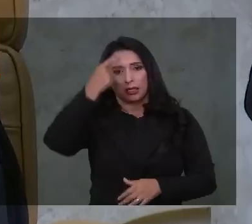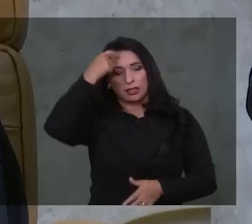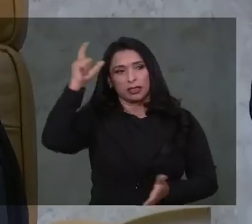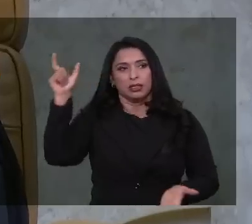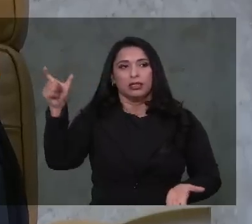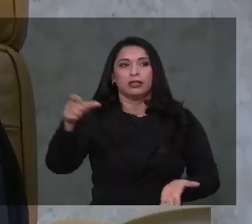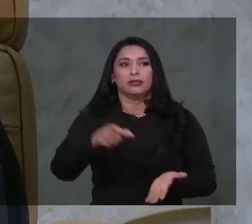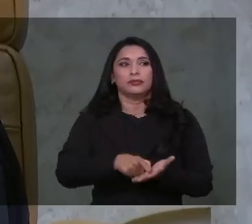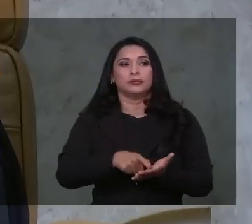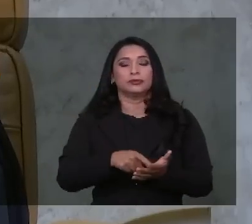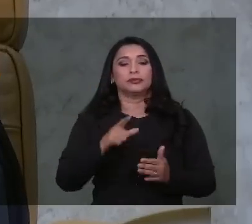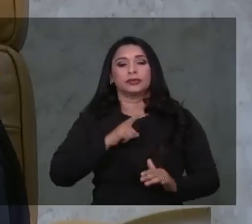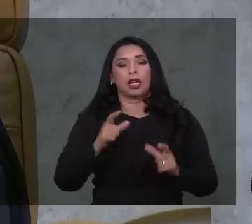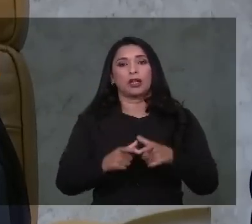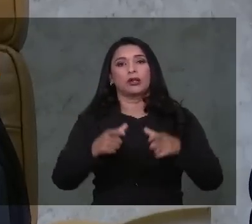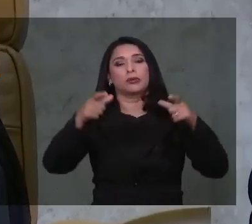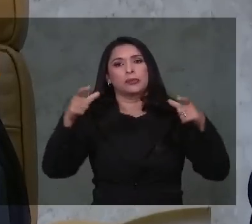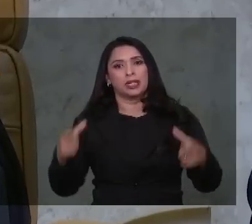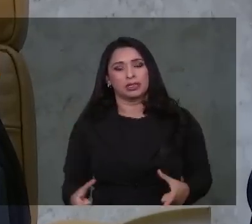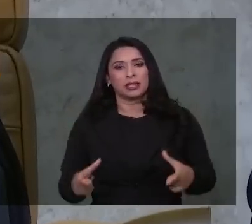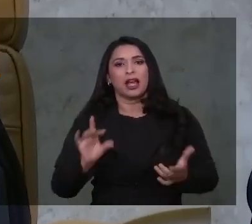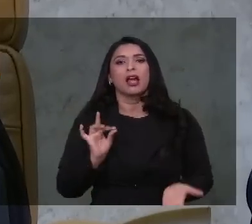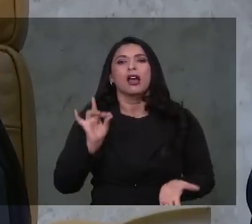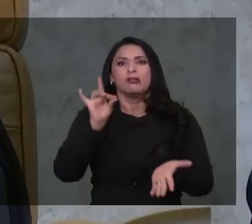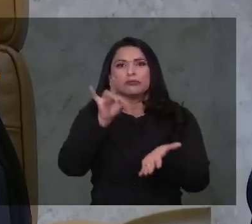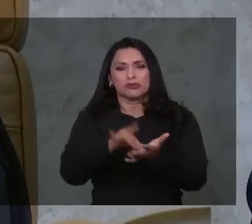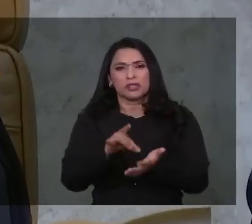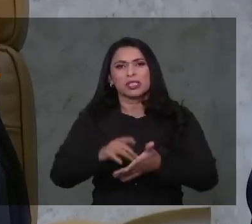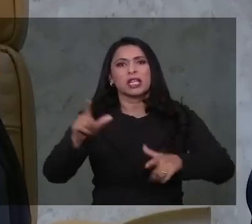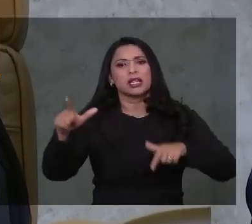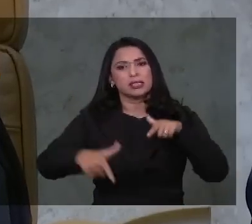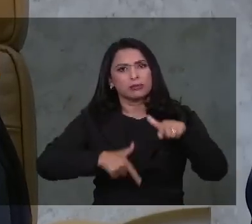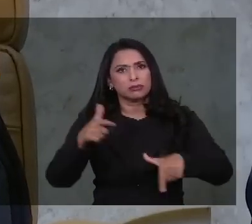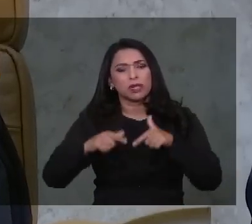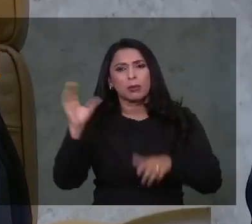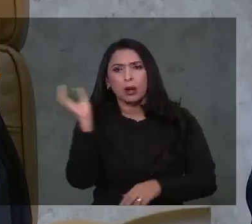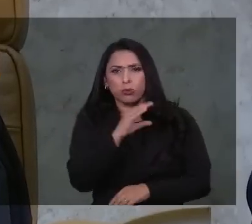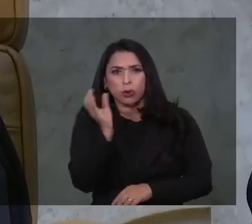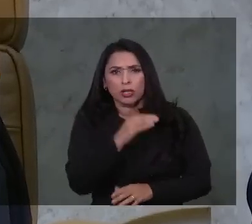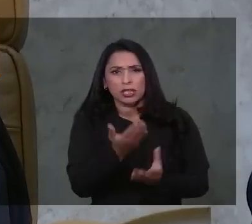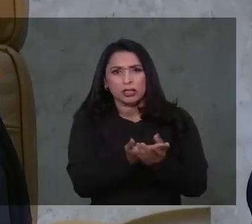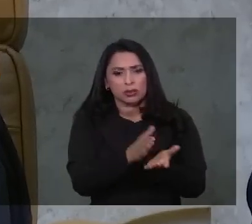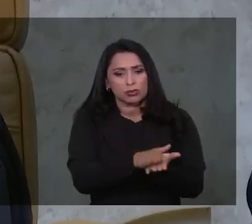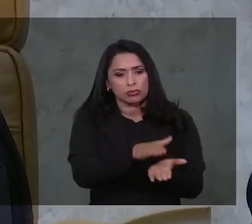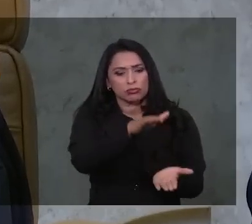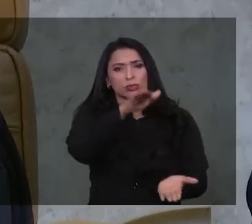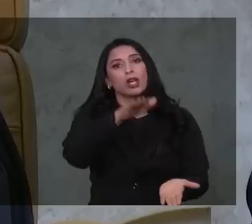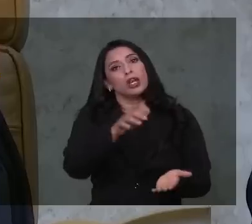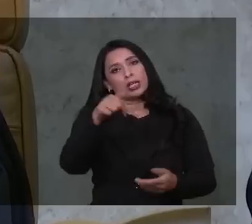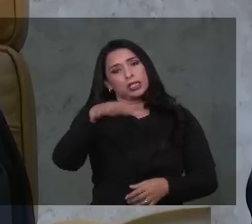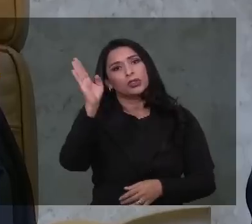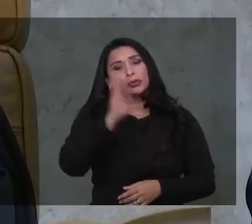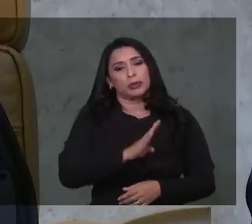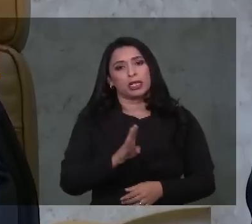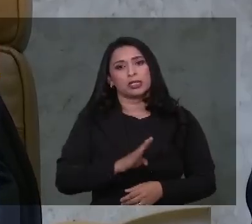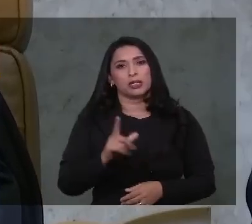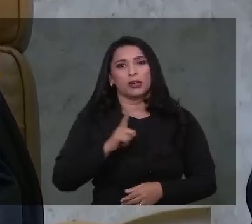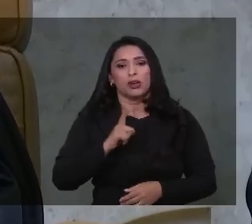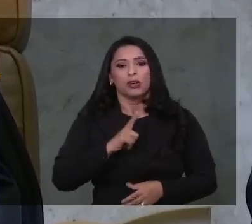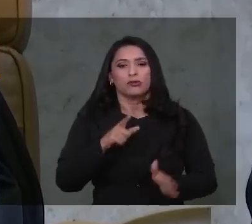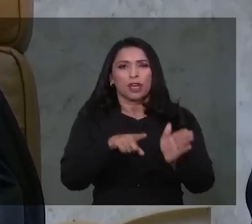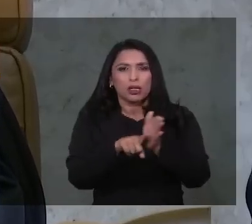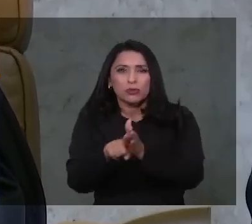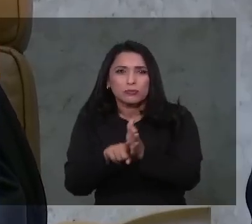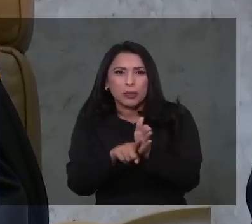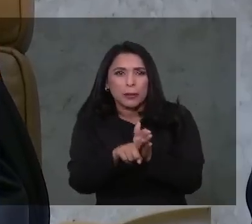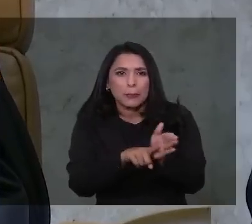a eficiência e a celeridade da tramitação processual no Brasil. Para esse fim, venho mapeando os gargalos